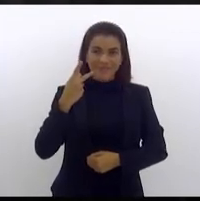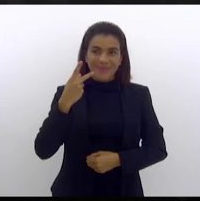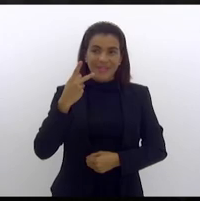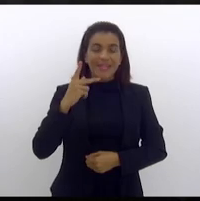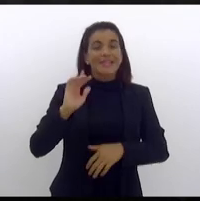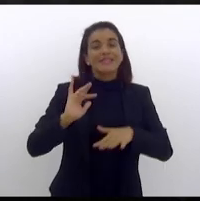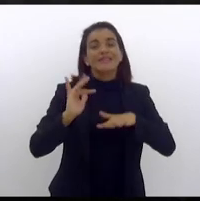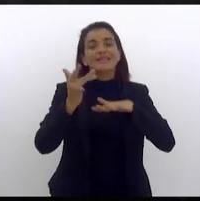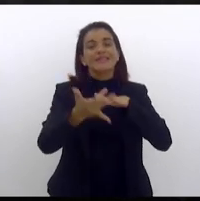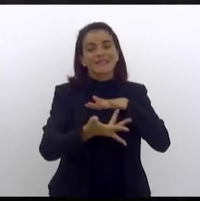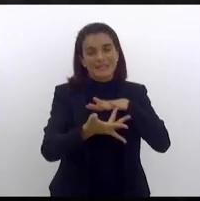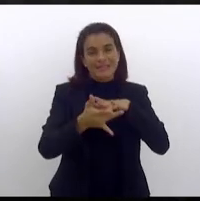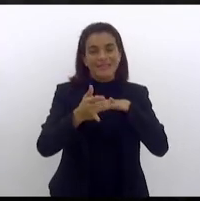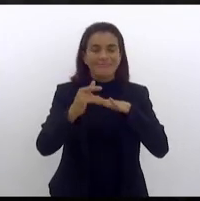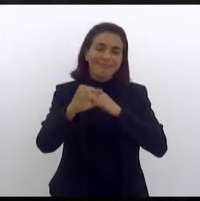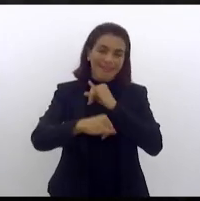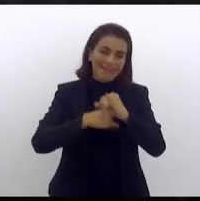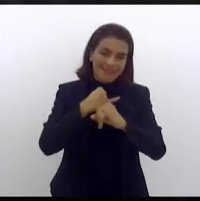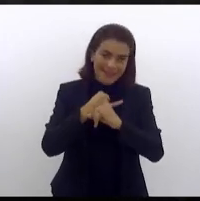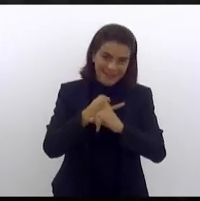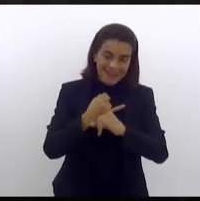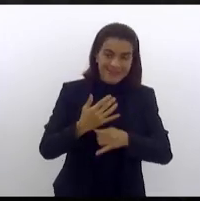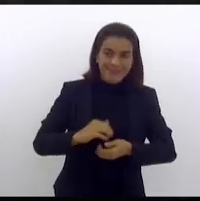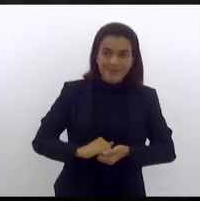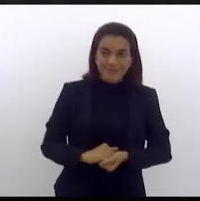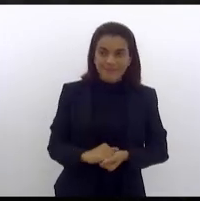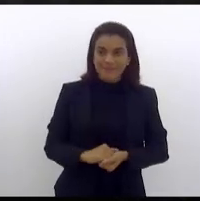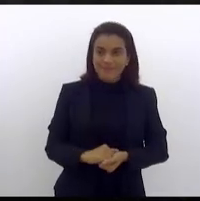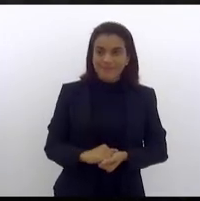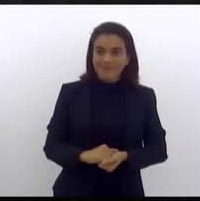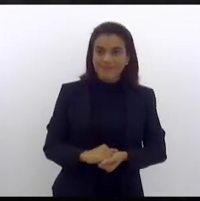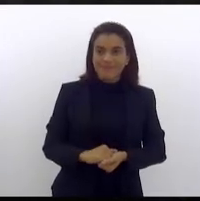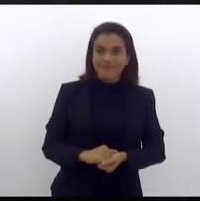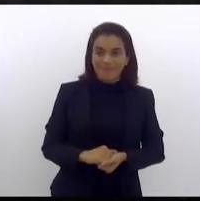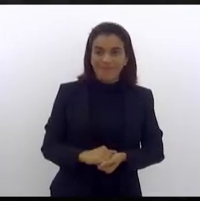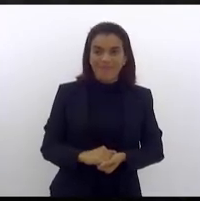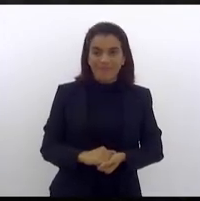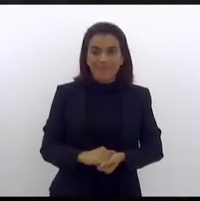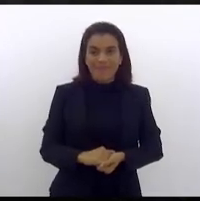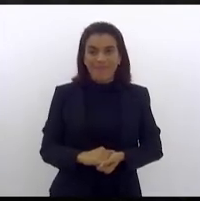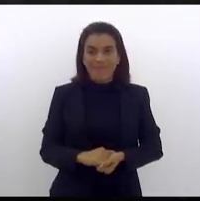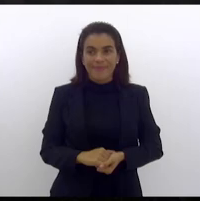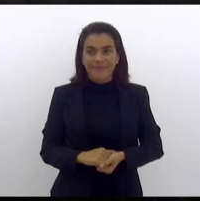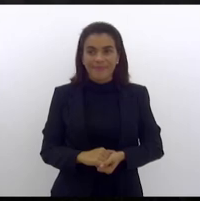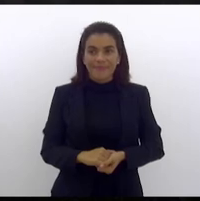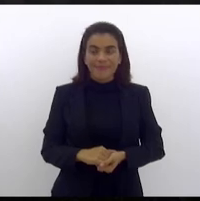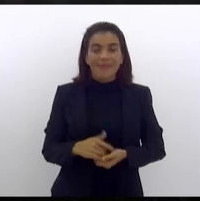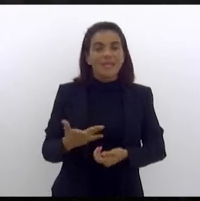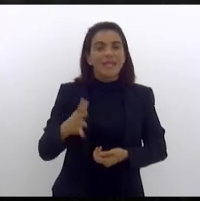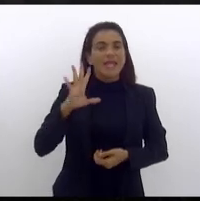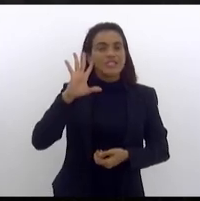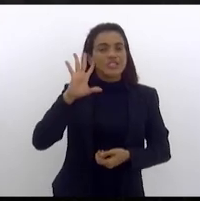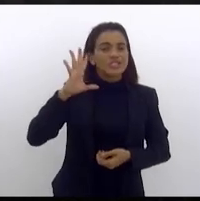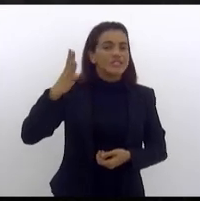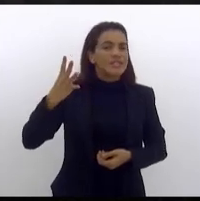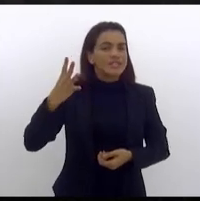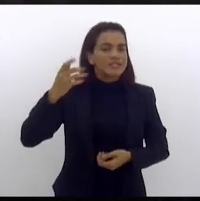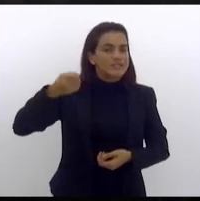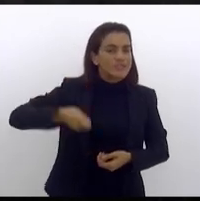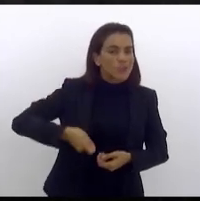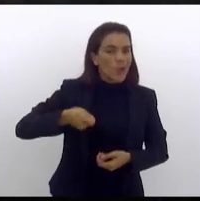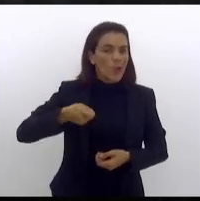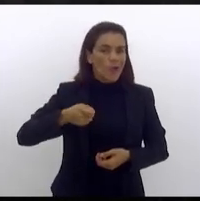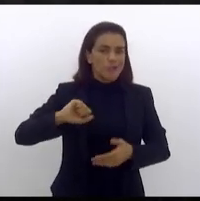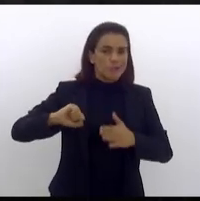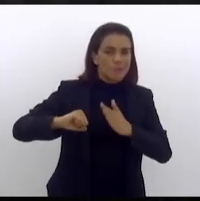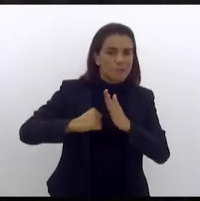na internet e exatamente as decisões retiram blog